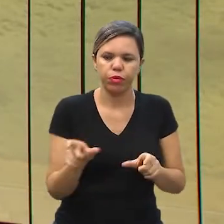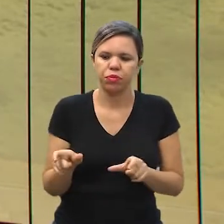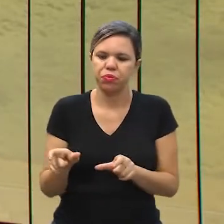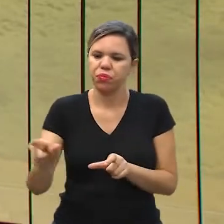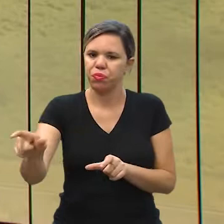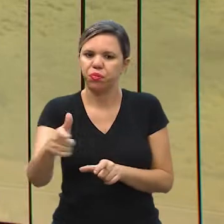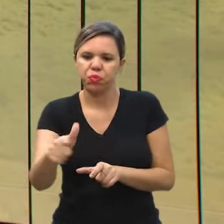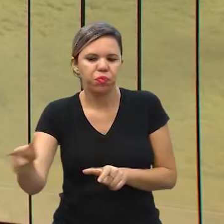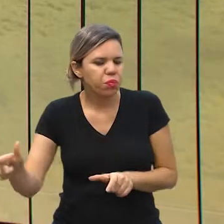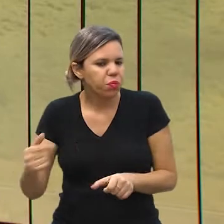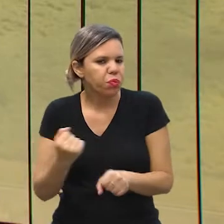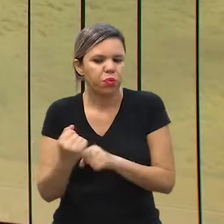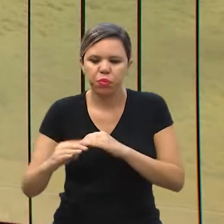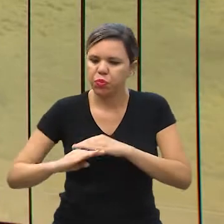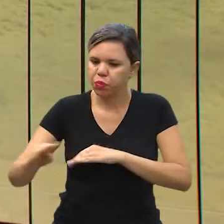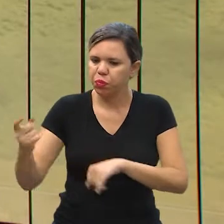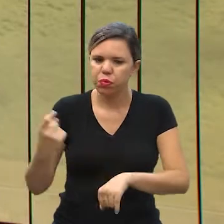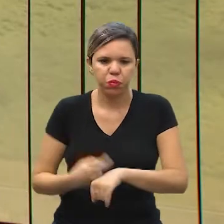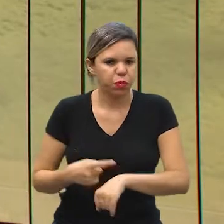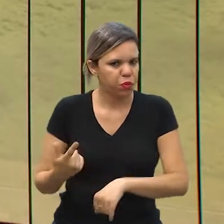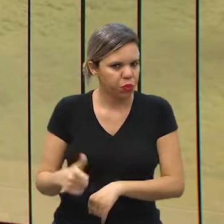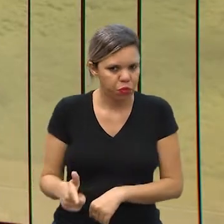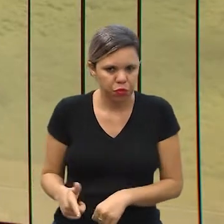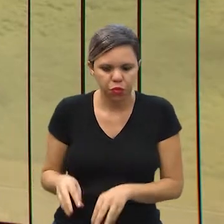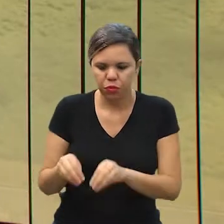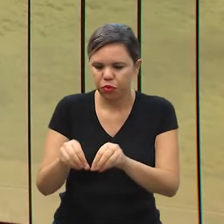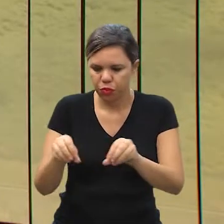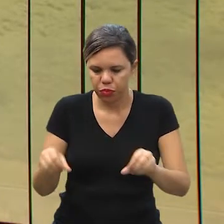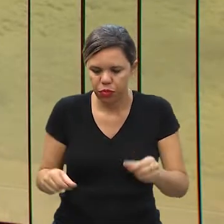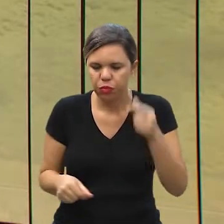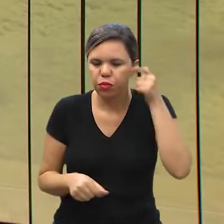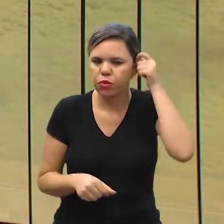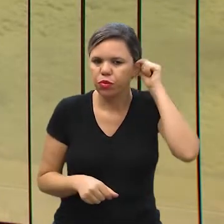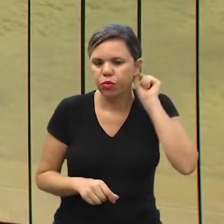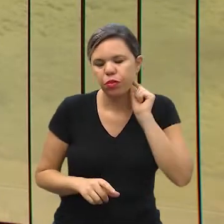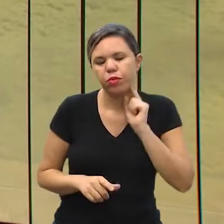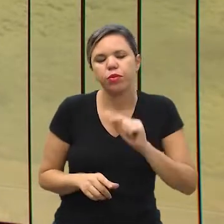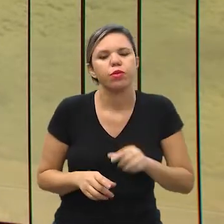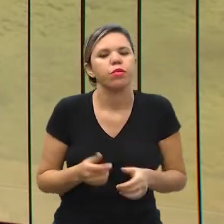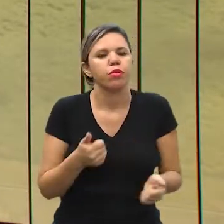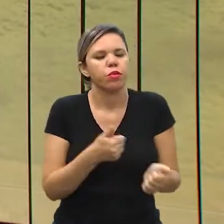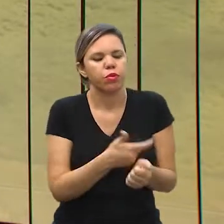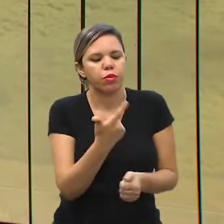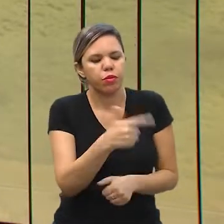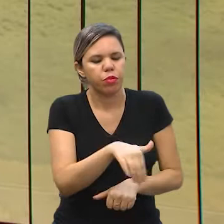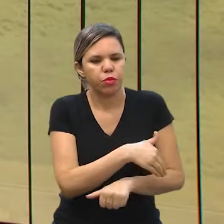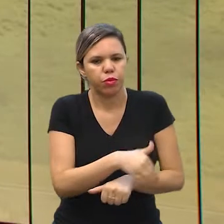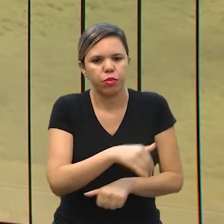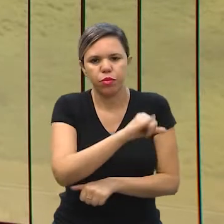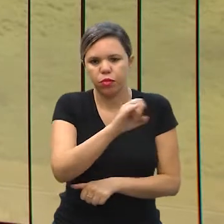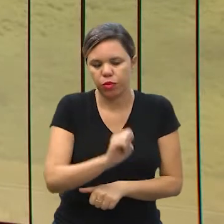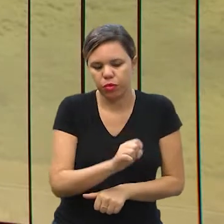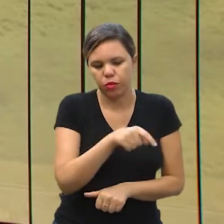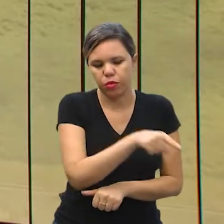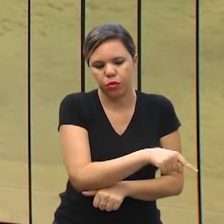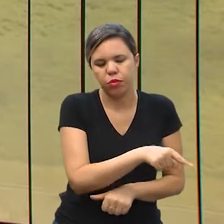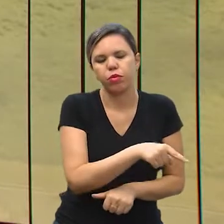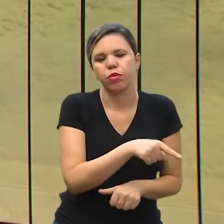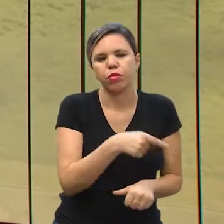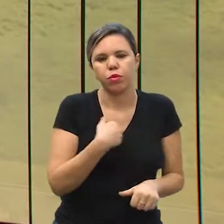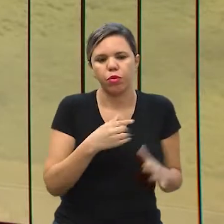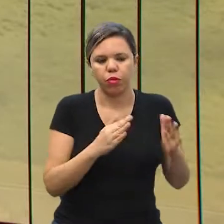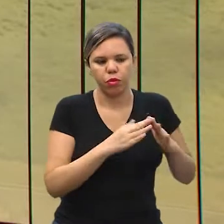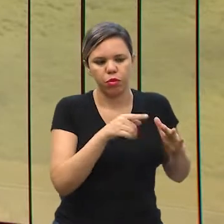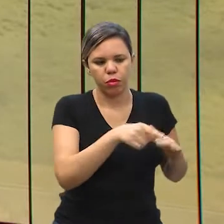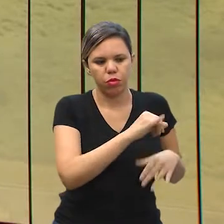em diante já não havia mais asfalto e paralelo a ela via a Rua José da Maré tem